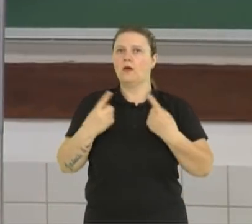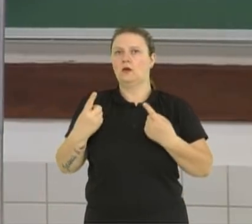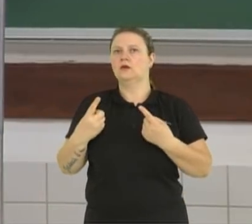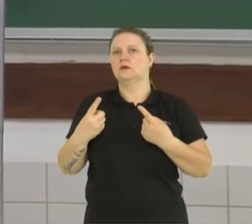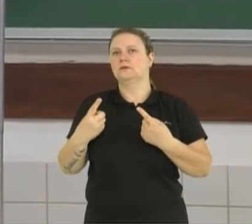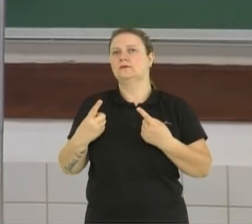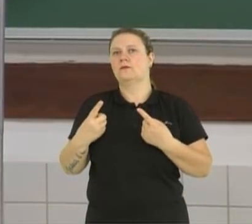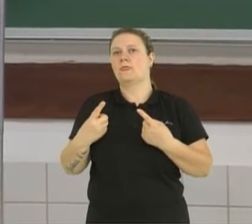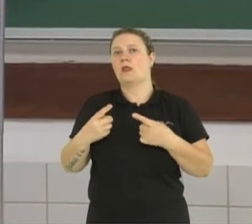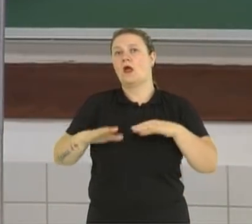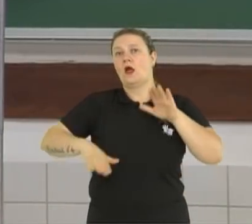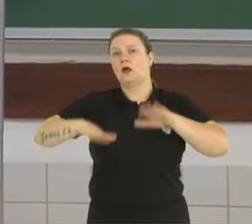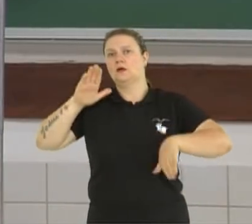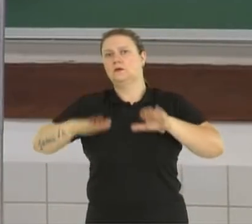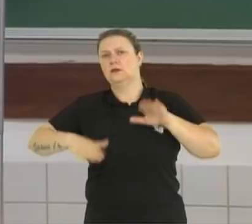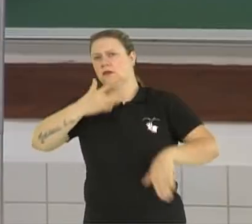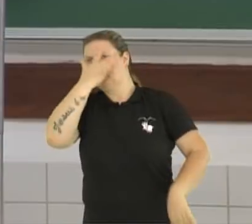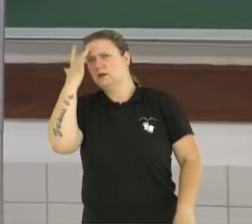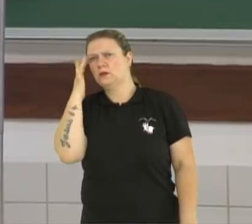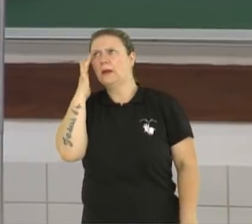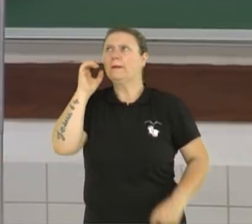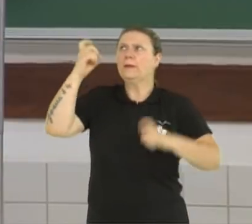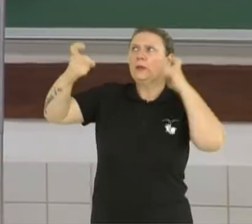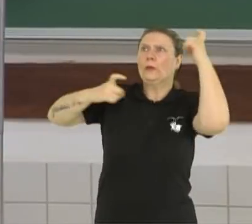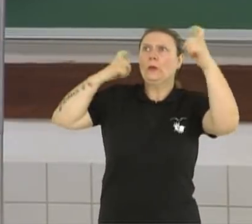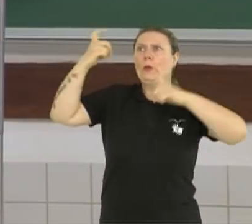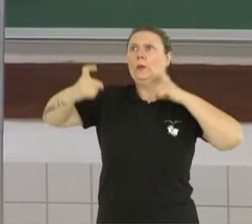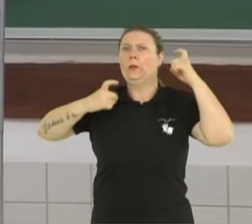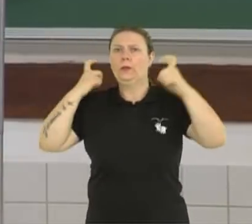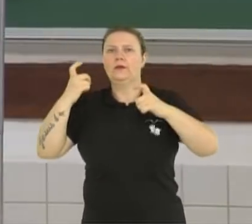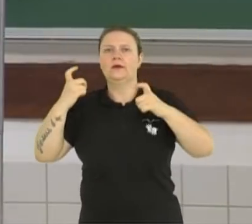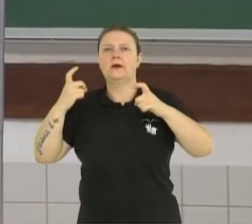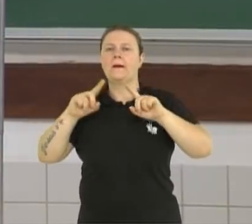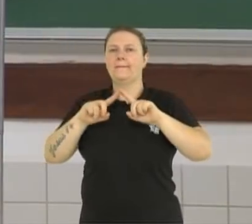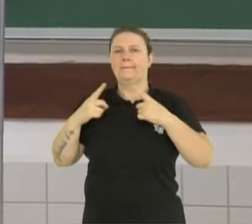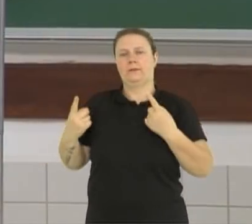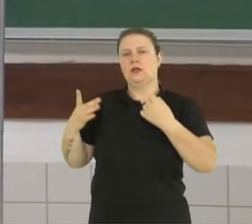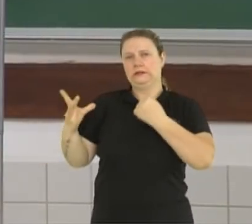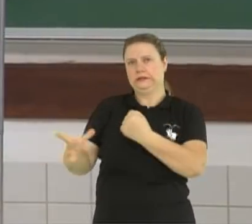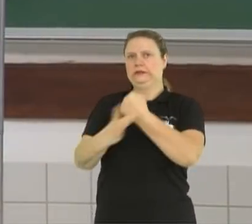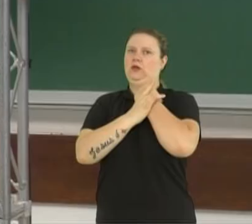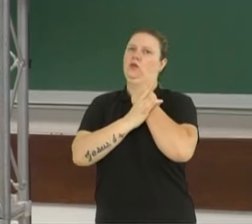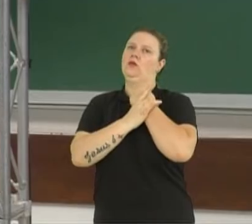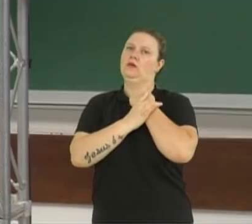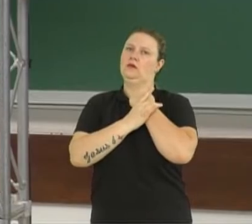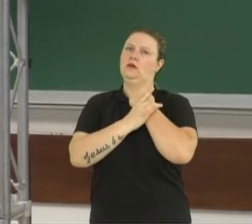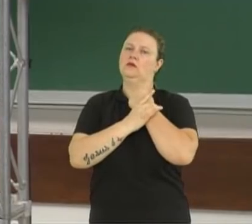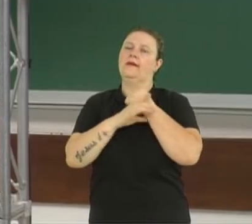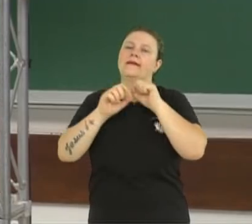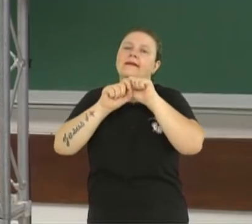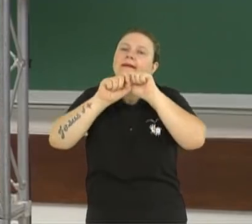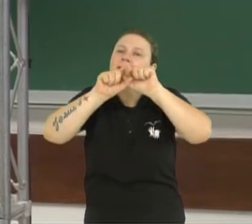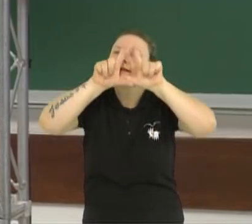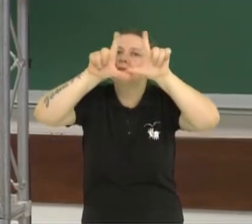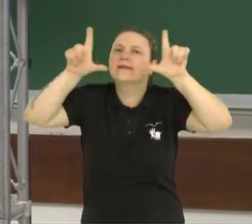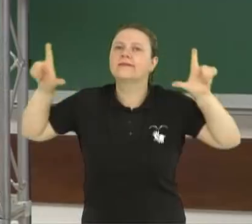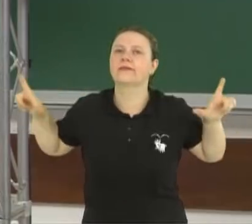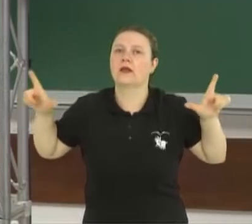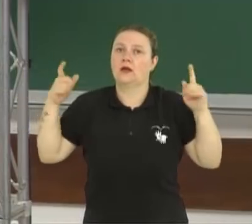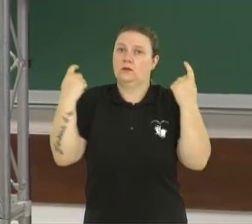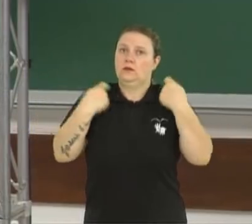esporte, por mais que as pessoas achem que não, é um esporte seguro. Óbvio que você faz um treinamento antes de saltar,